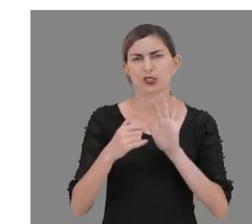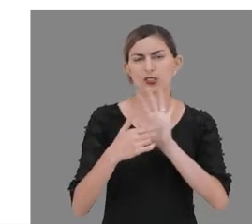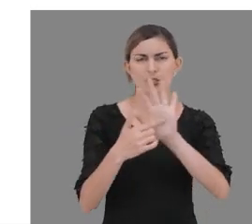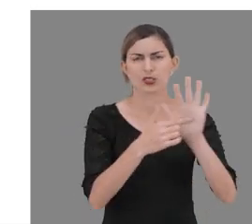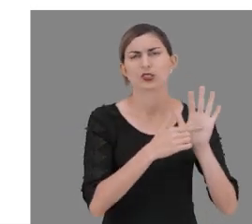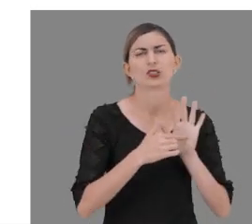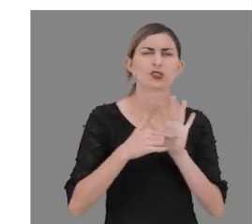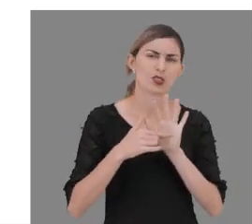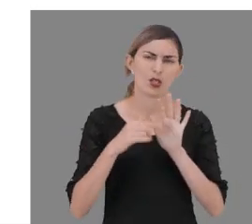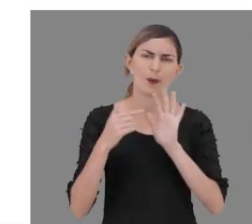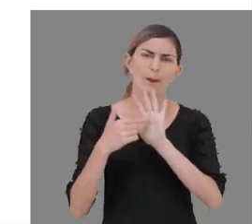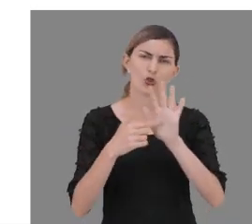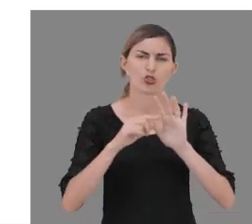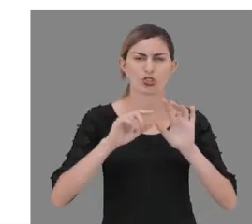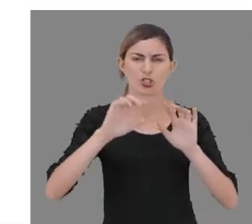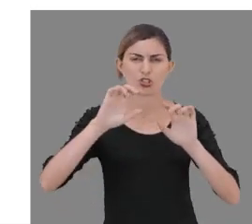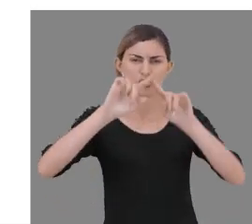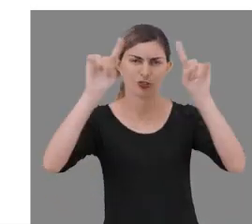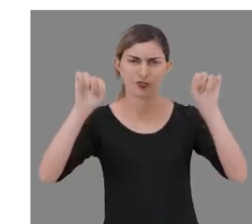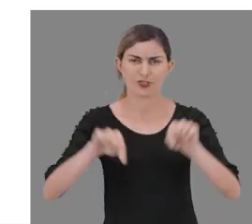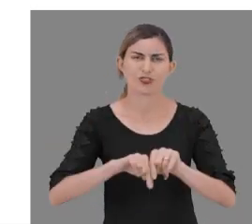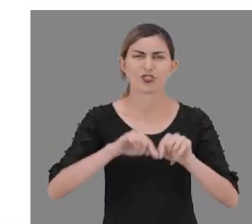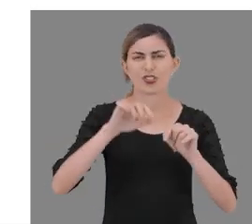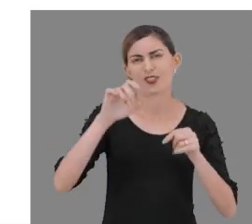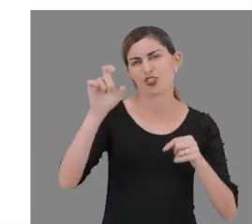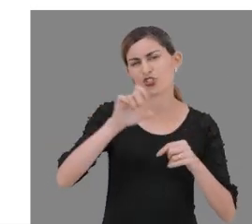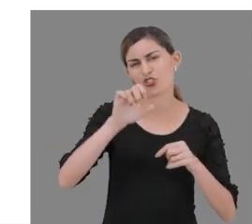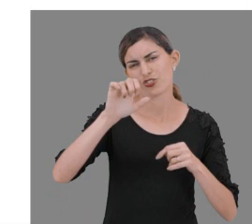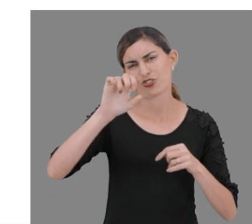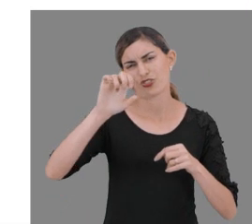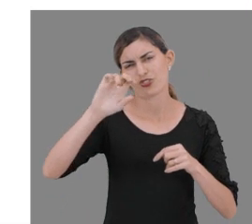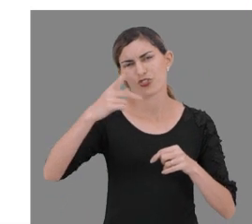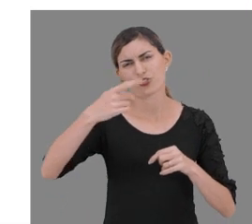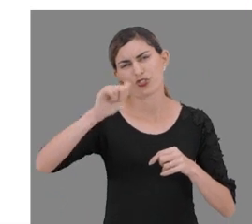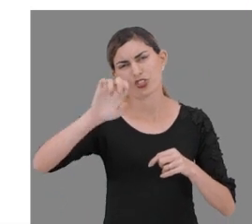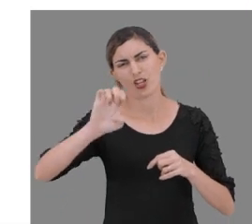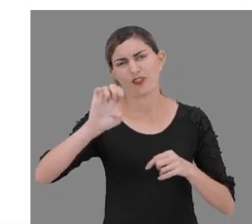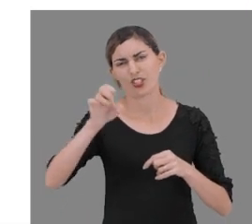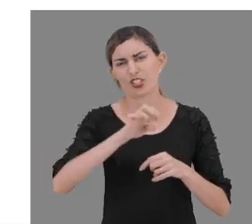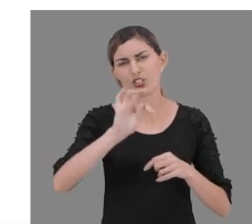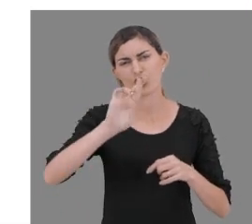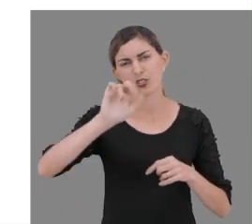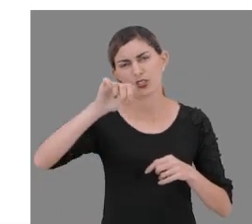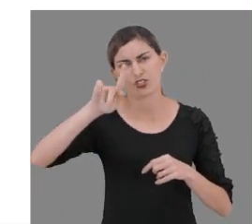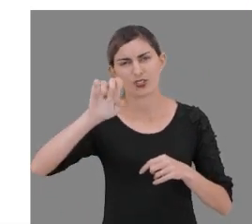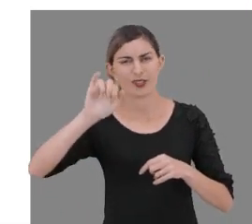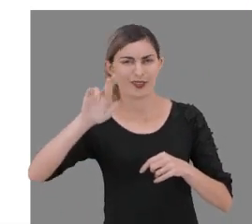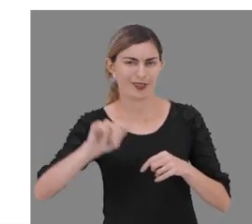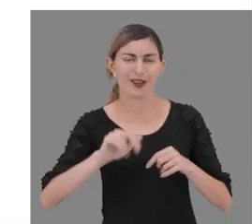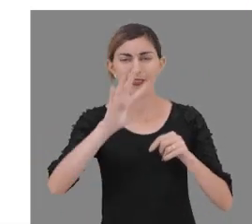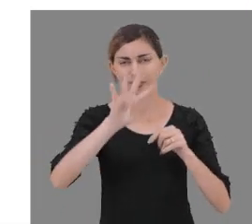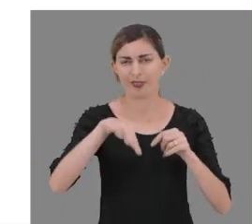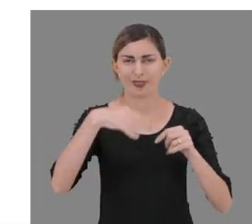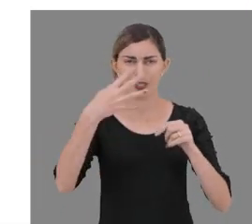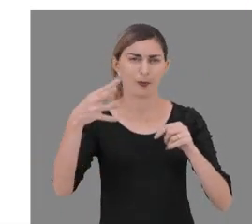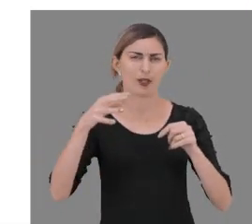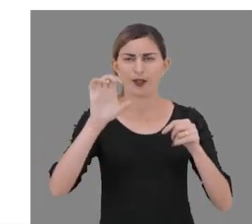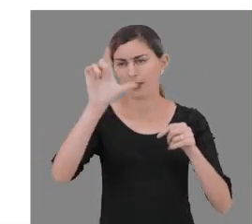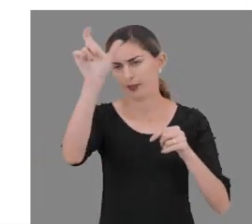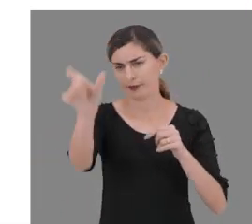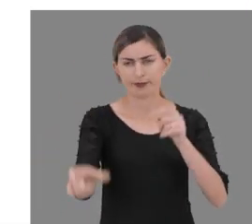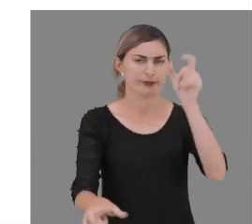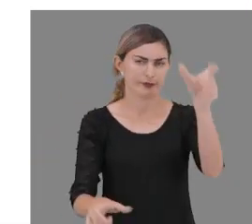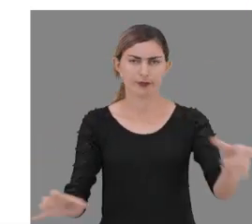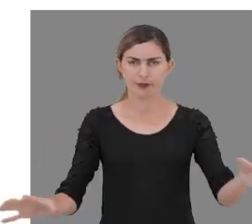o identificador dela vai servir como chave estrangeira para a tabela anterior, que é a tabela de cliente, fazendo